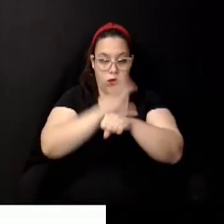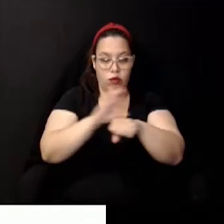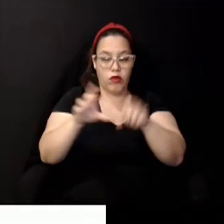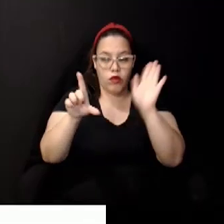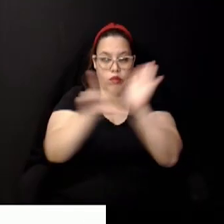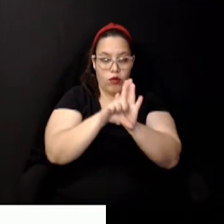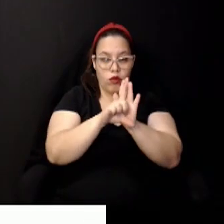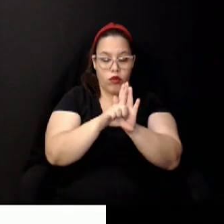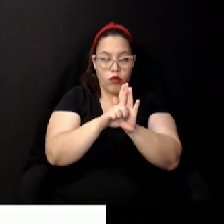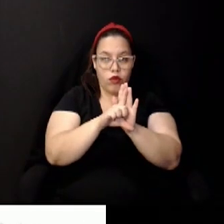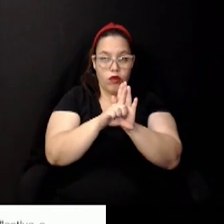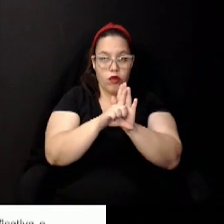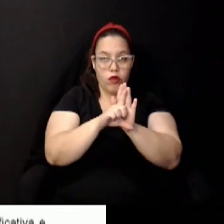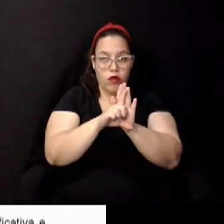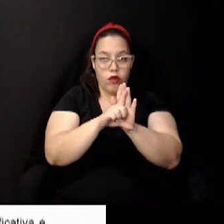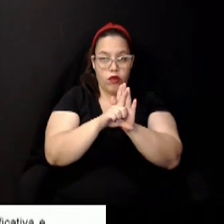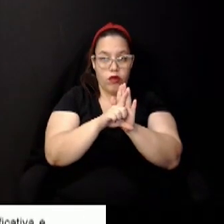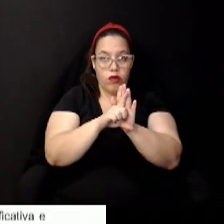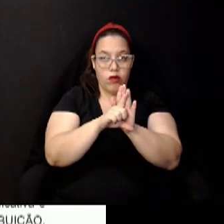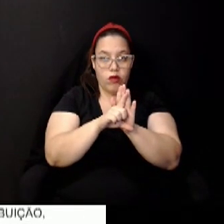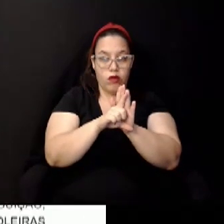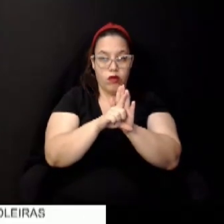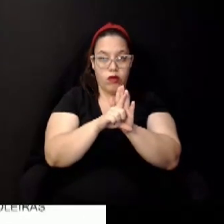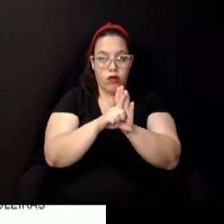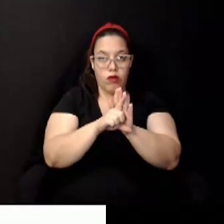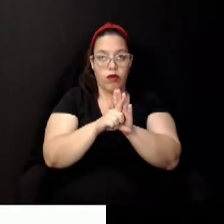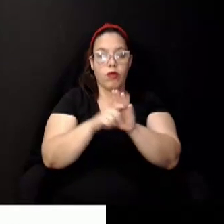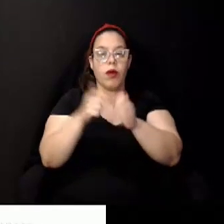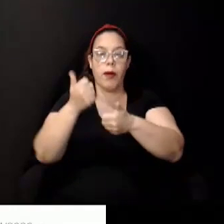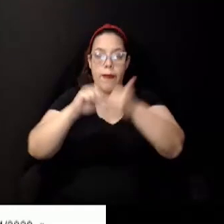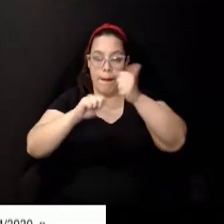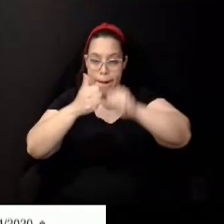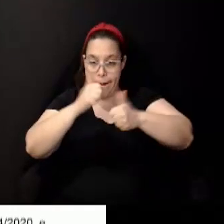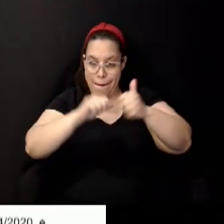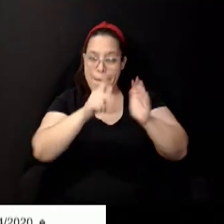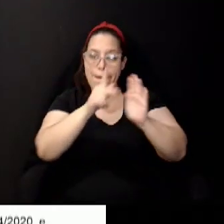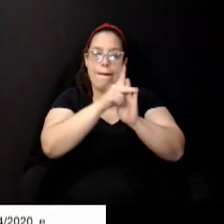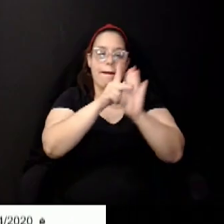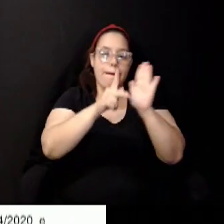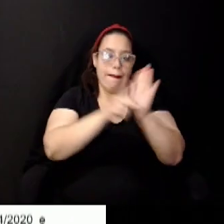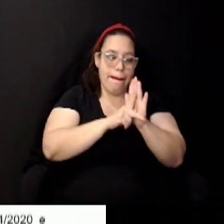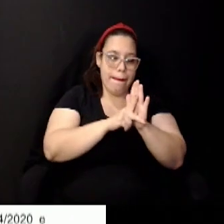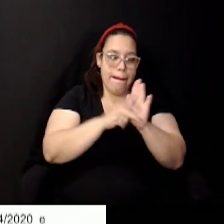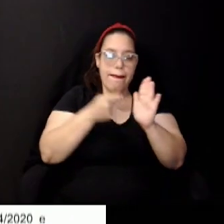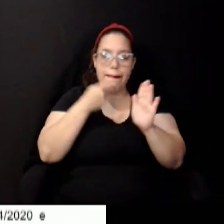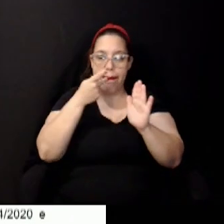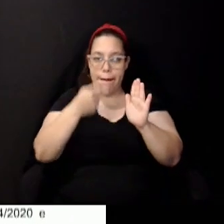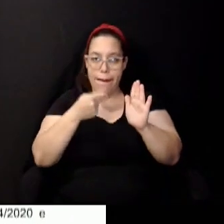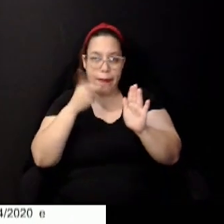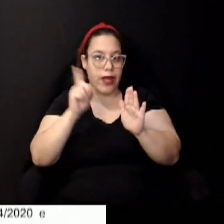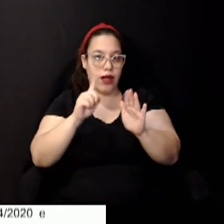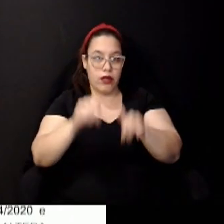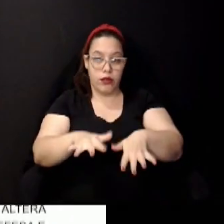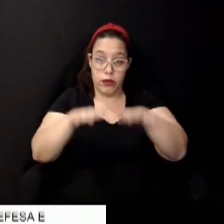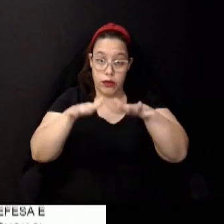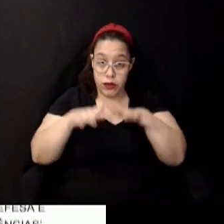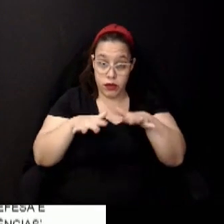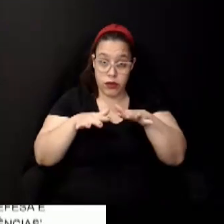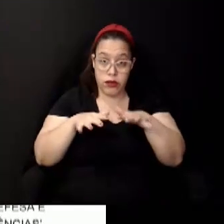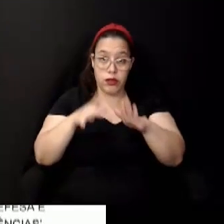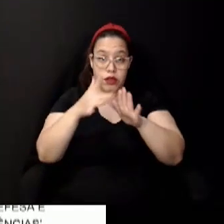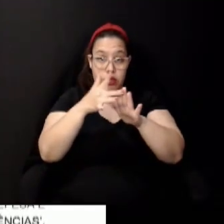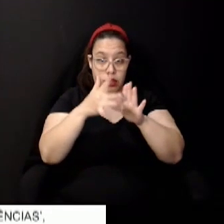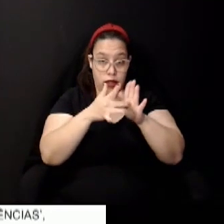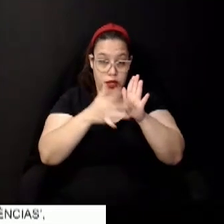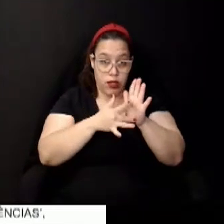e Legalidade vai analisar esses projetos, esses pareceres. Não é uma audiência pública, né? É a pauta da reunião ordinária